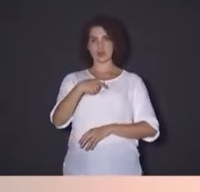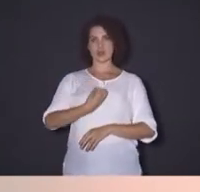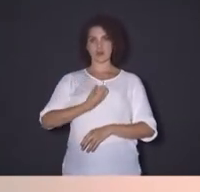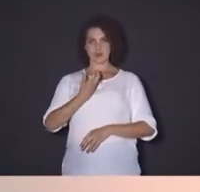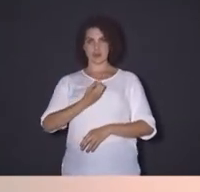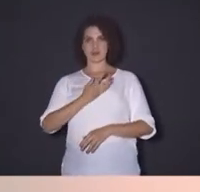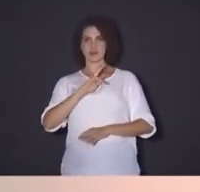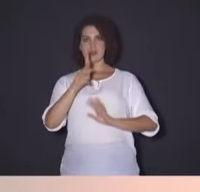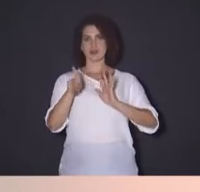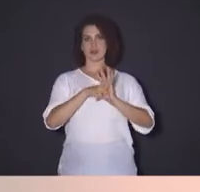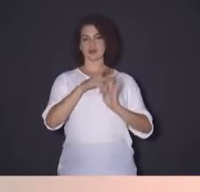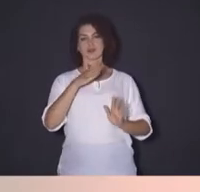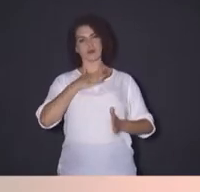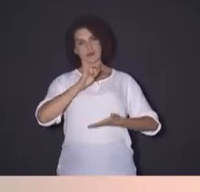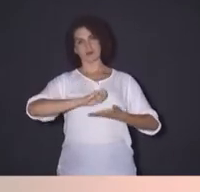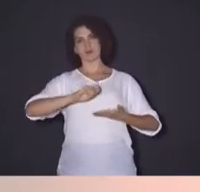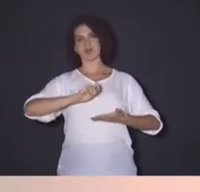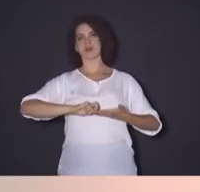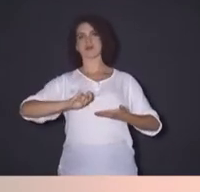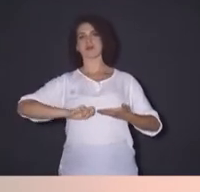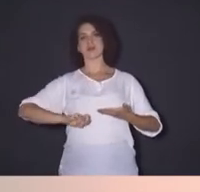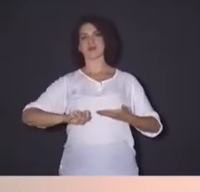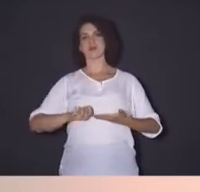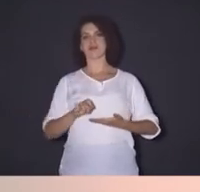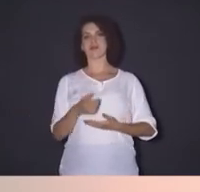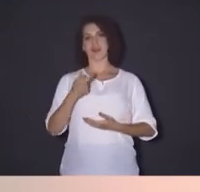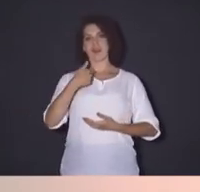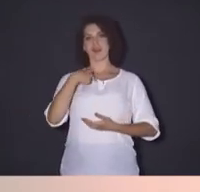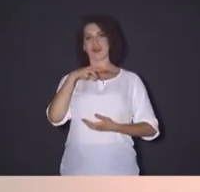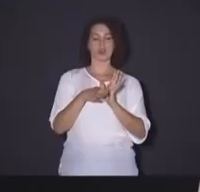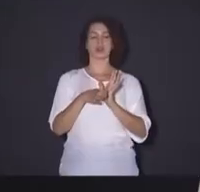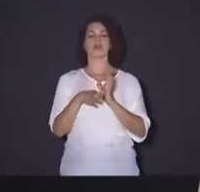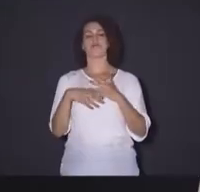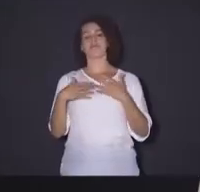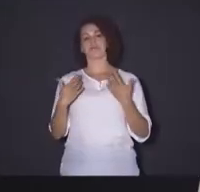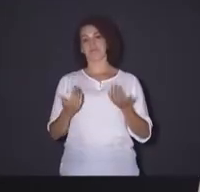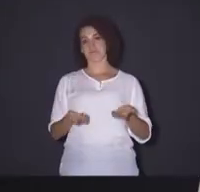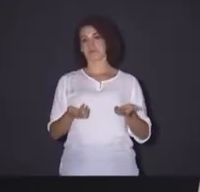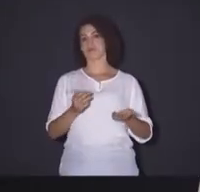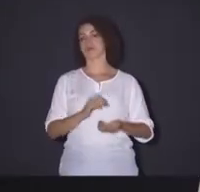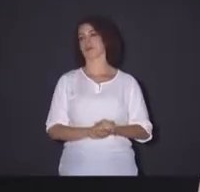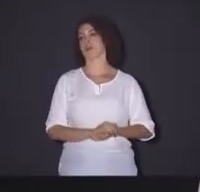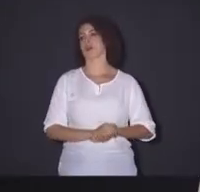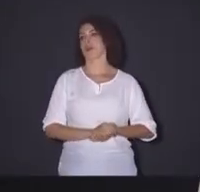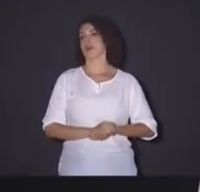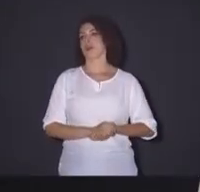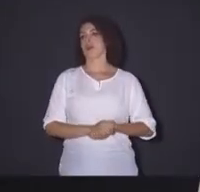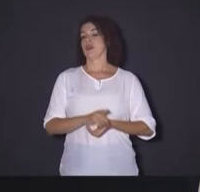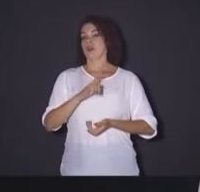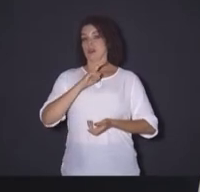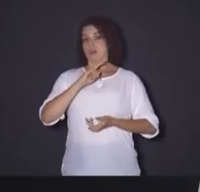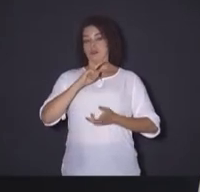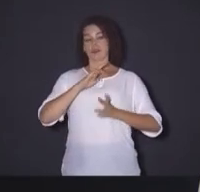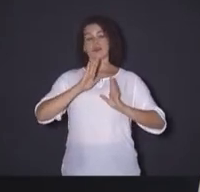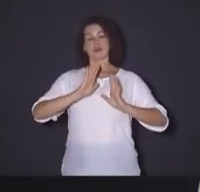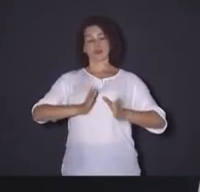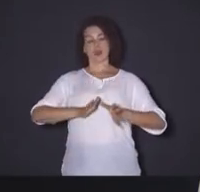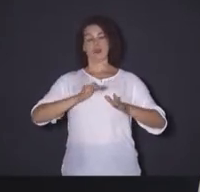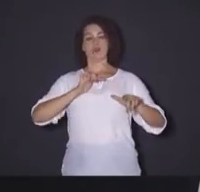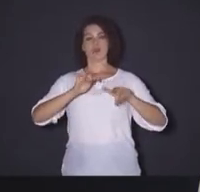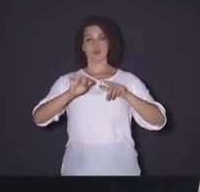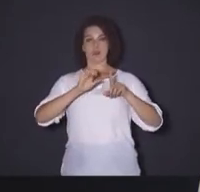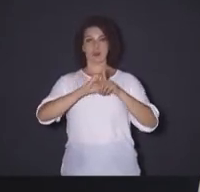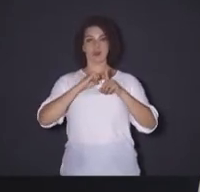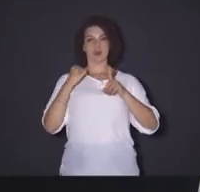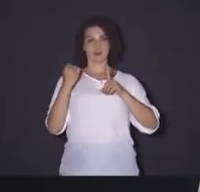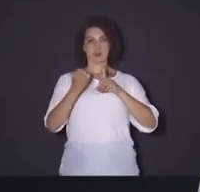da minha autoria e recitada por mim, Winnie Lorena. Obrigada. Eu já tenho um trabalho social dentro da comunidade, que é